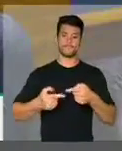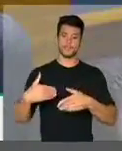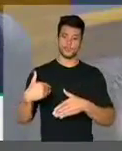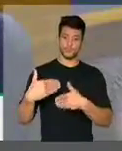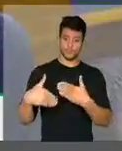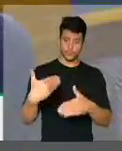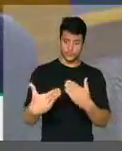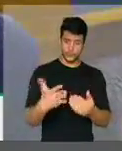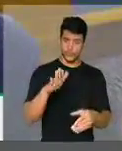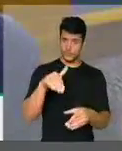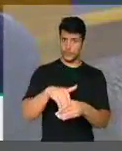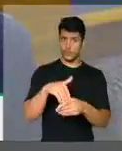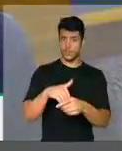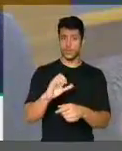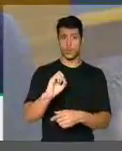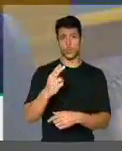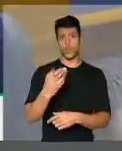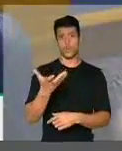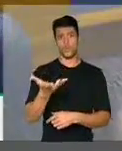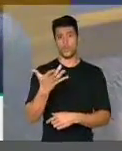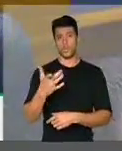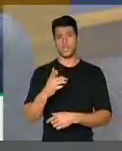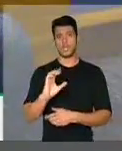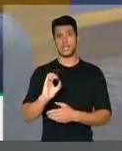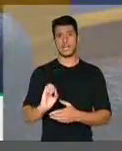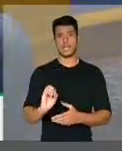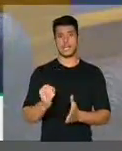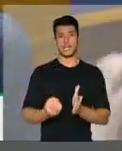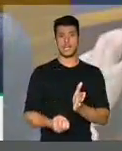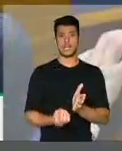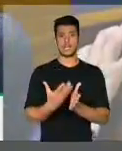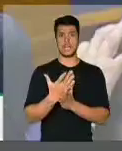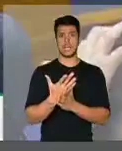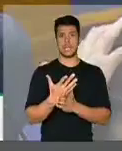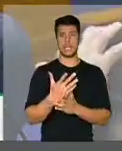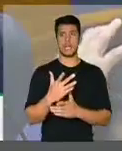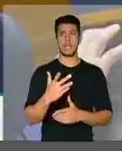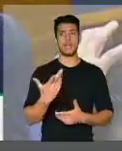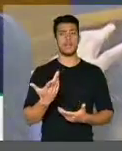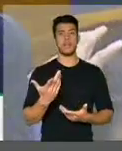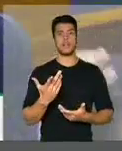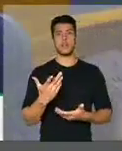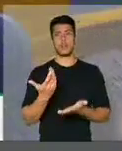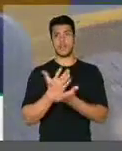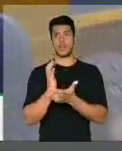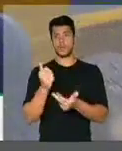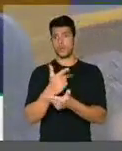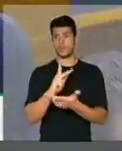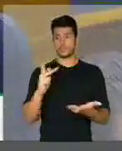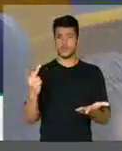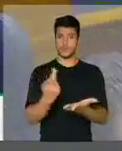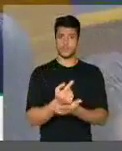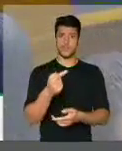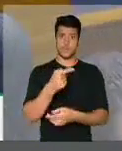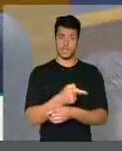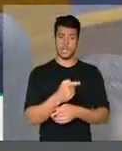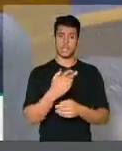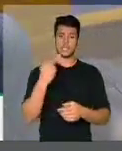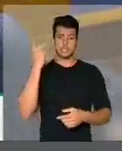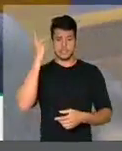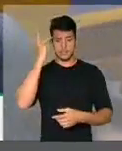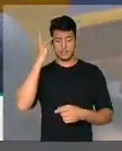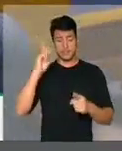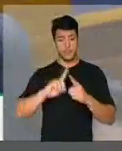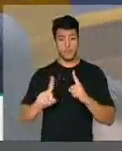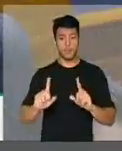processo eleitoral, de querer politizar uma tragédia que ocorreu no estado de São Paulo, mas